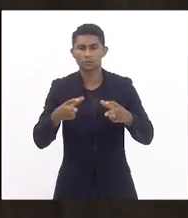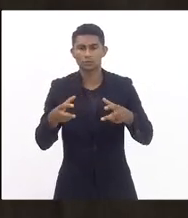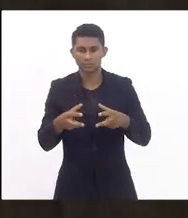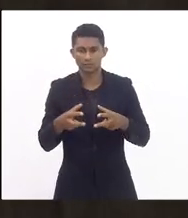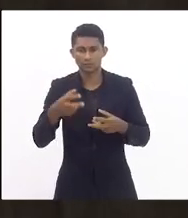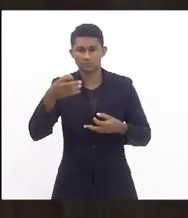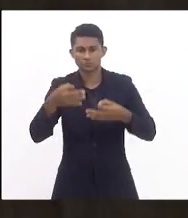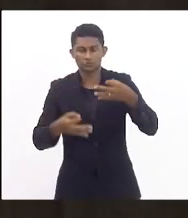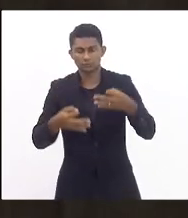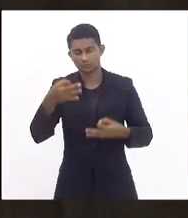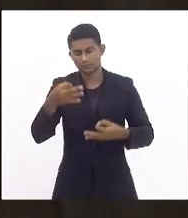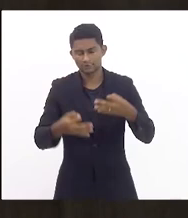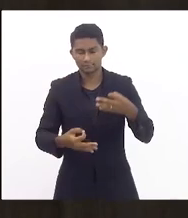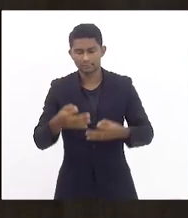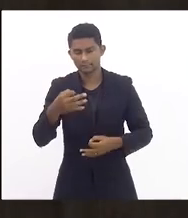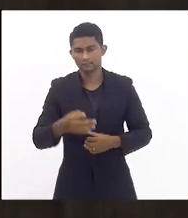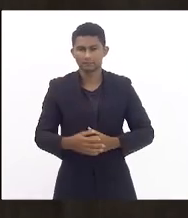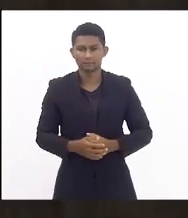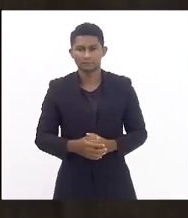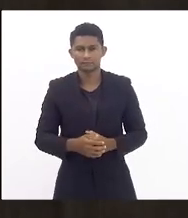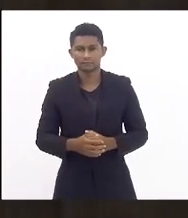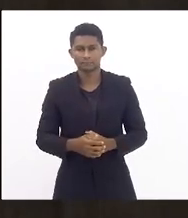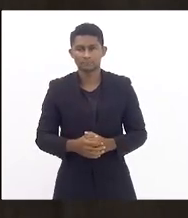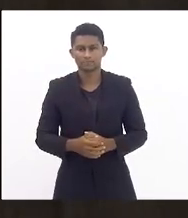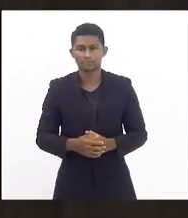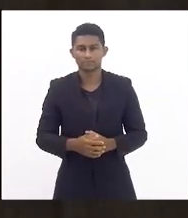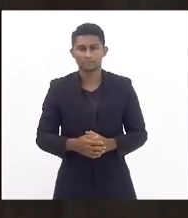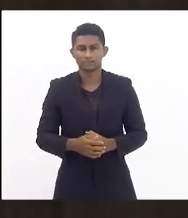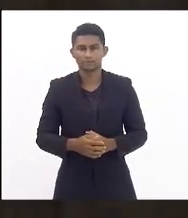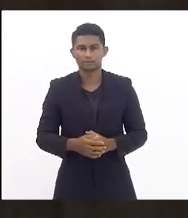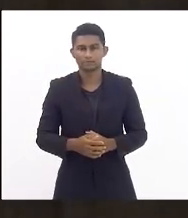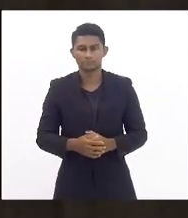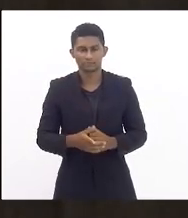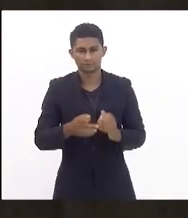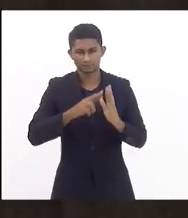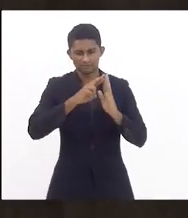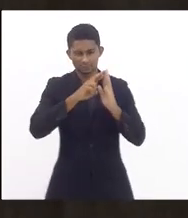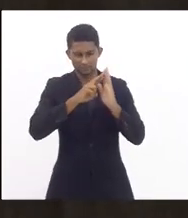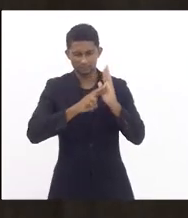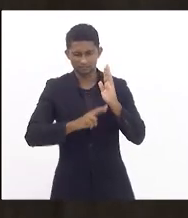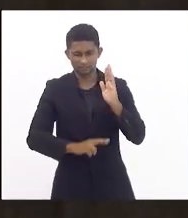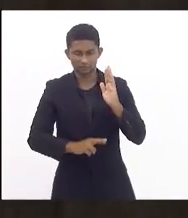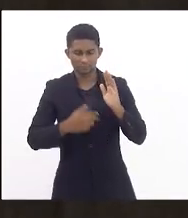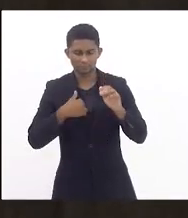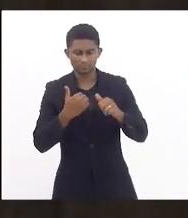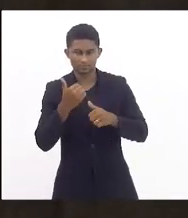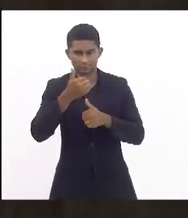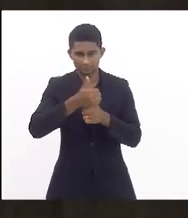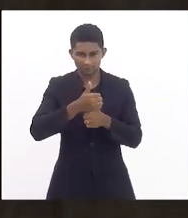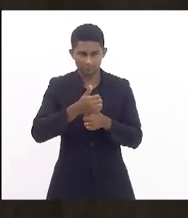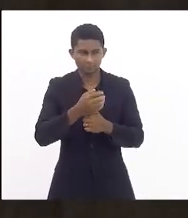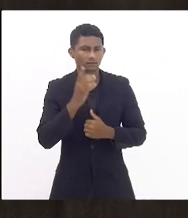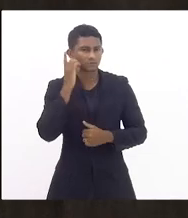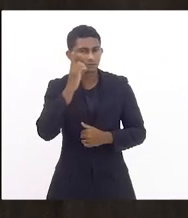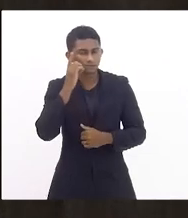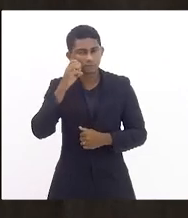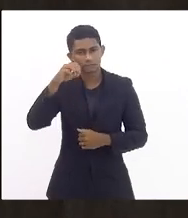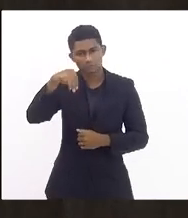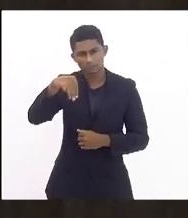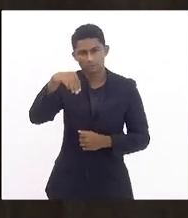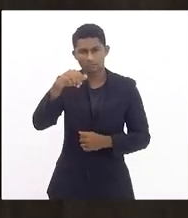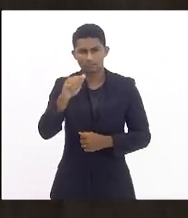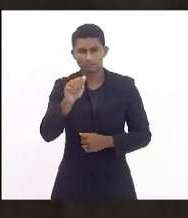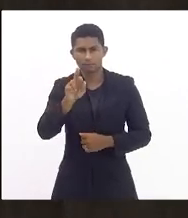Constituição e Justiça, em nome do relator, deputado Márcio